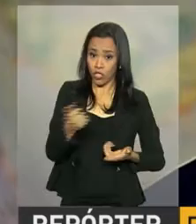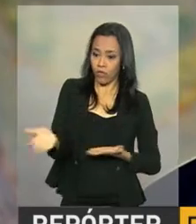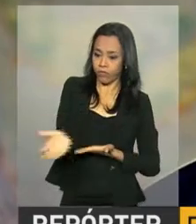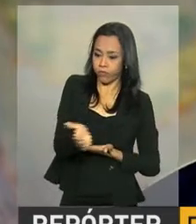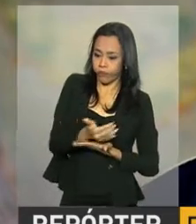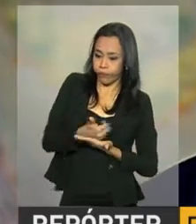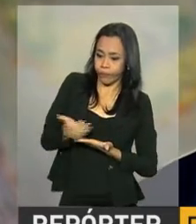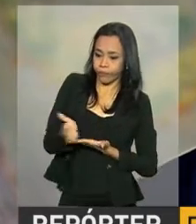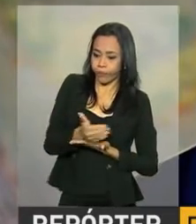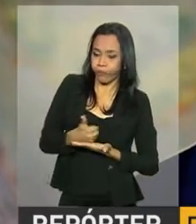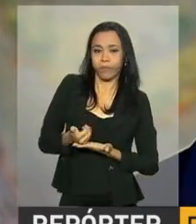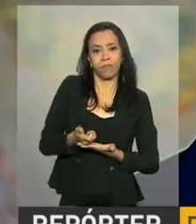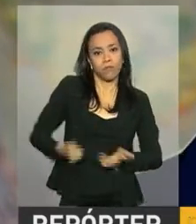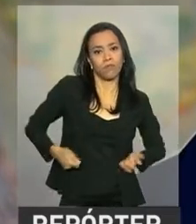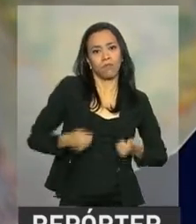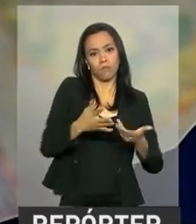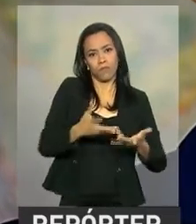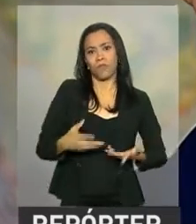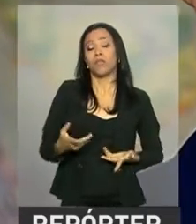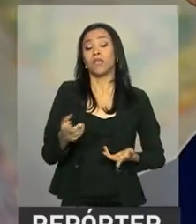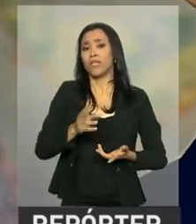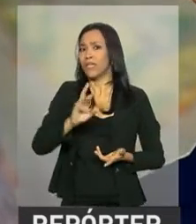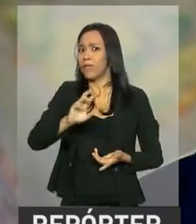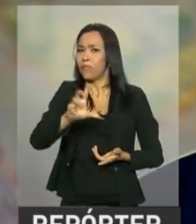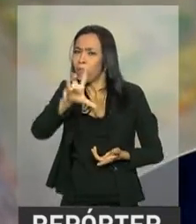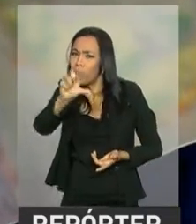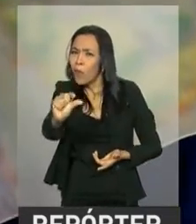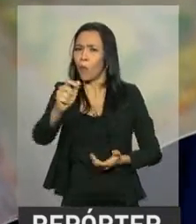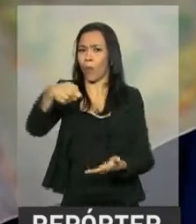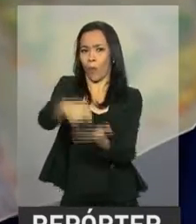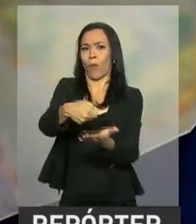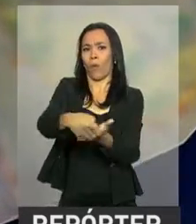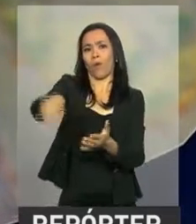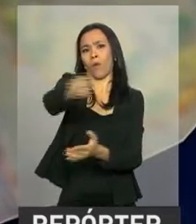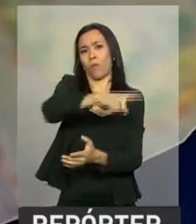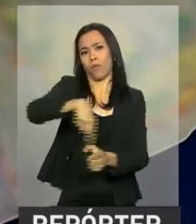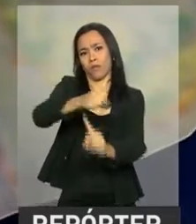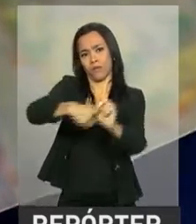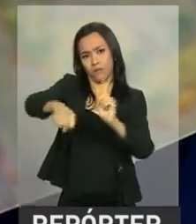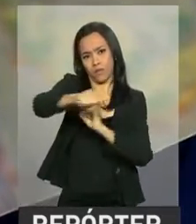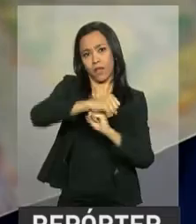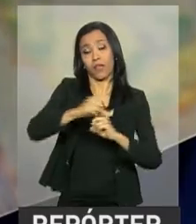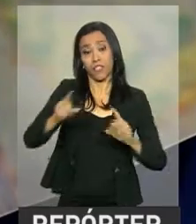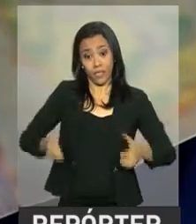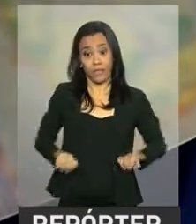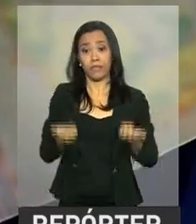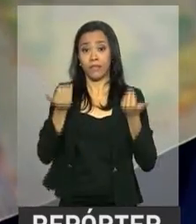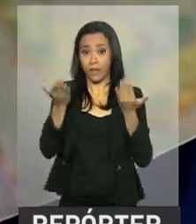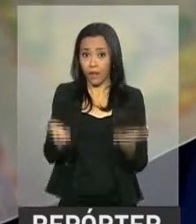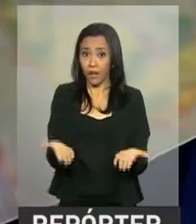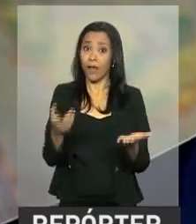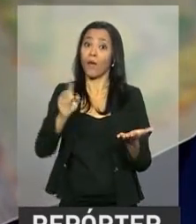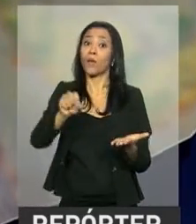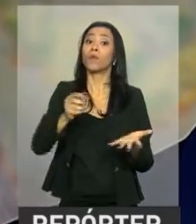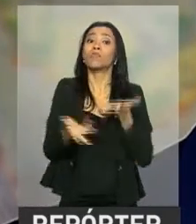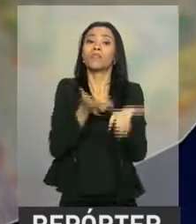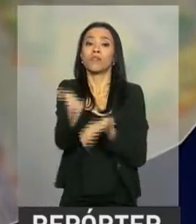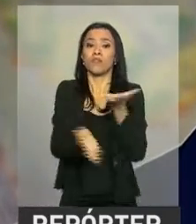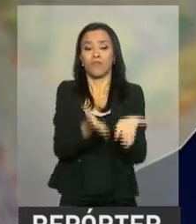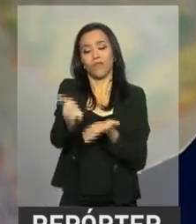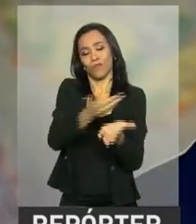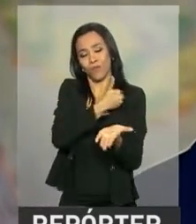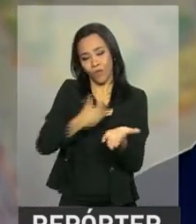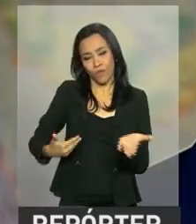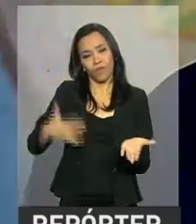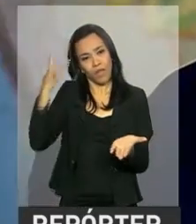e do bolso do cidadão o mínimo possível e faça a entrega de serviços públicos que são indispensáveis para caracterizar a